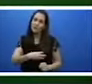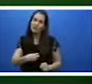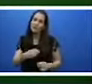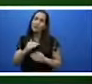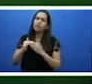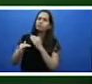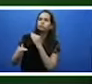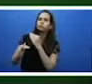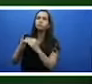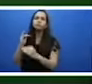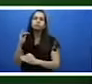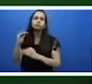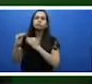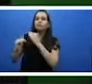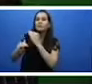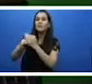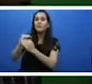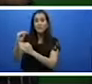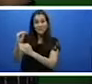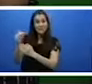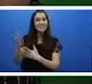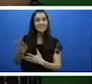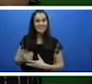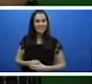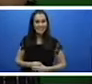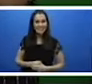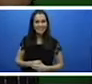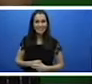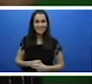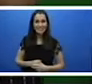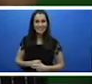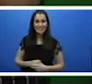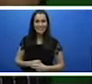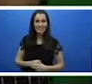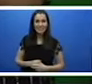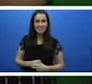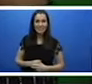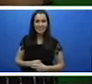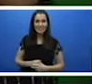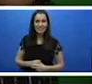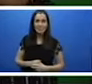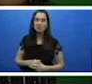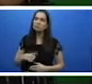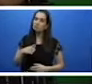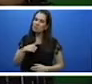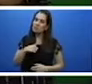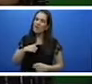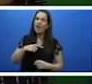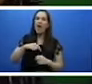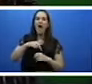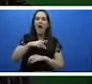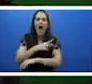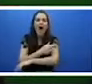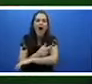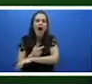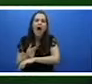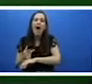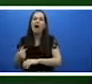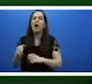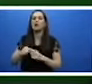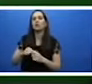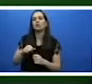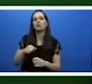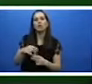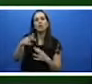barriga da mamãe, que ele vai se desenvolver, tá? Dependendo da espécie, da raça, a fêmea pode